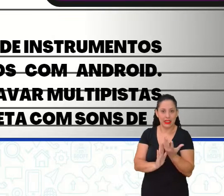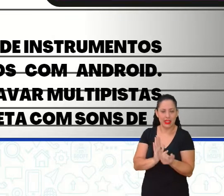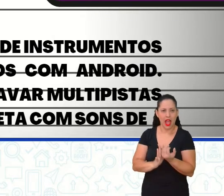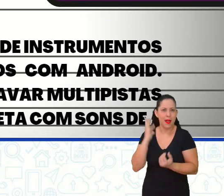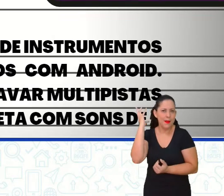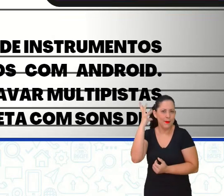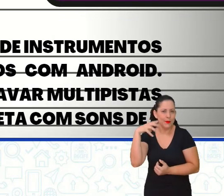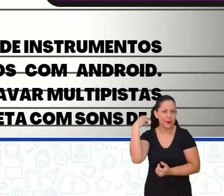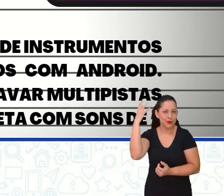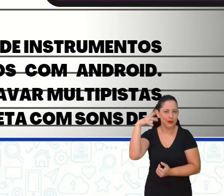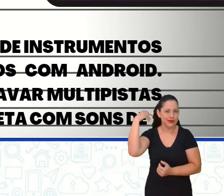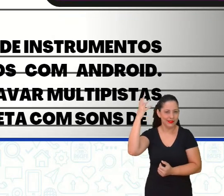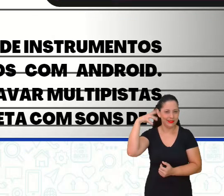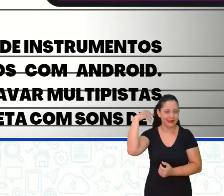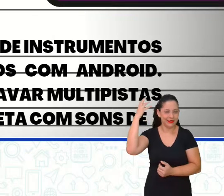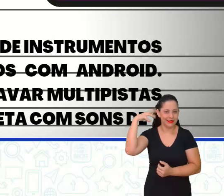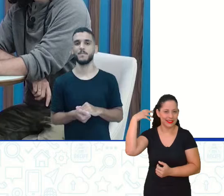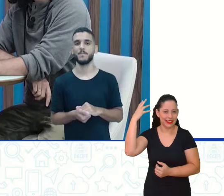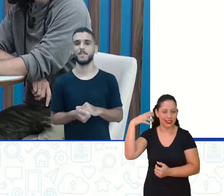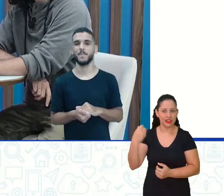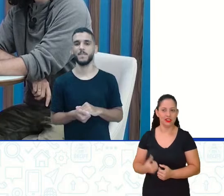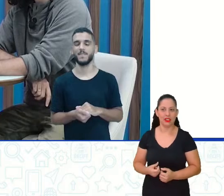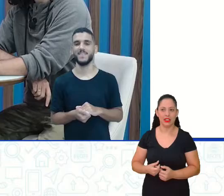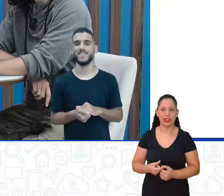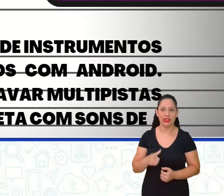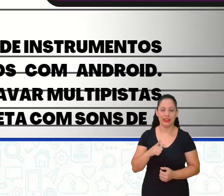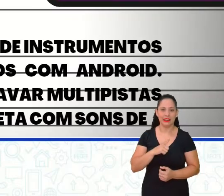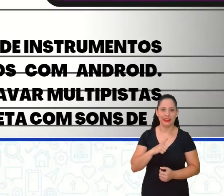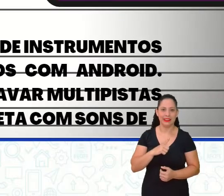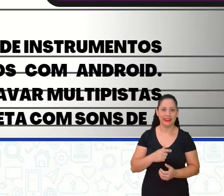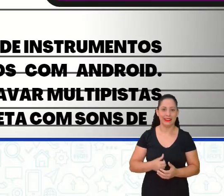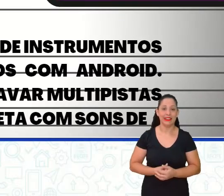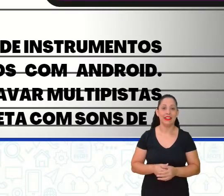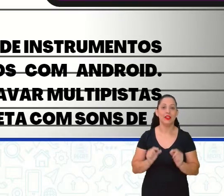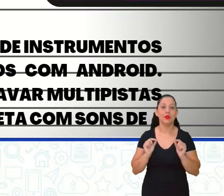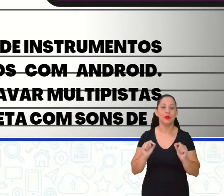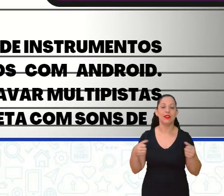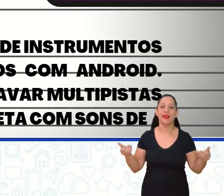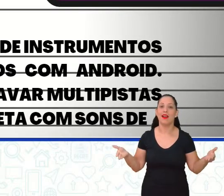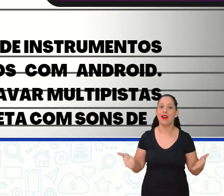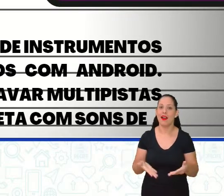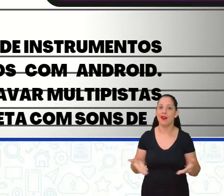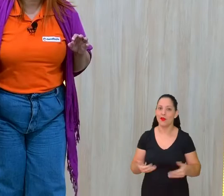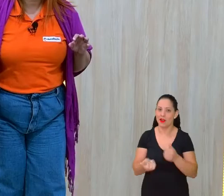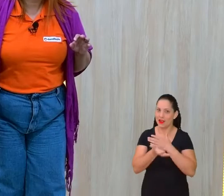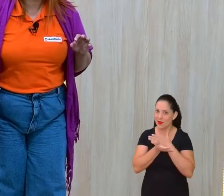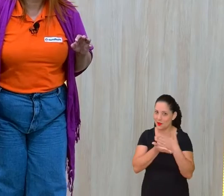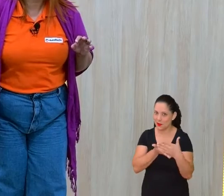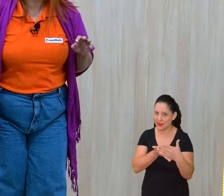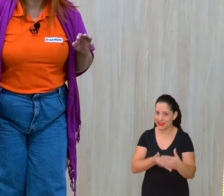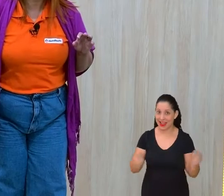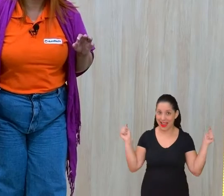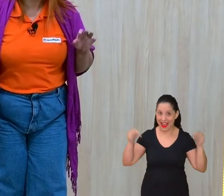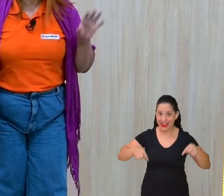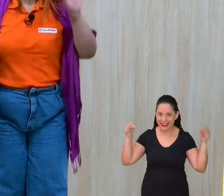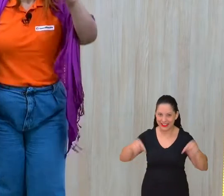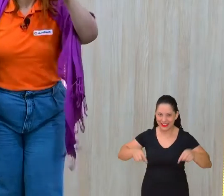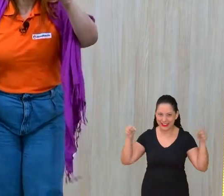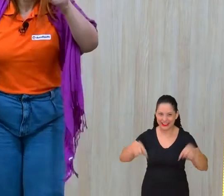canção completa com sons. Amores! Né? E agora a gente vai começar. Agora,